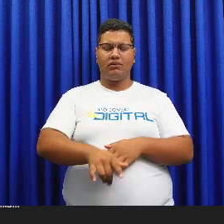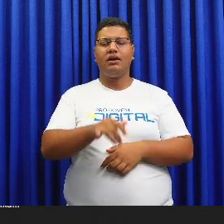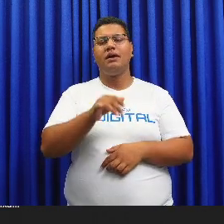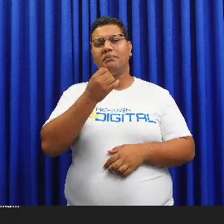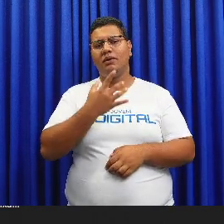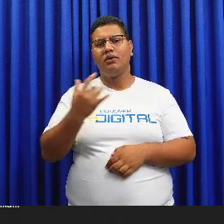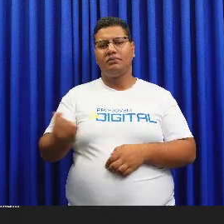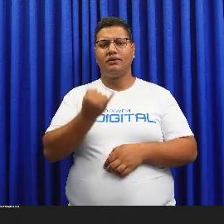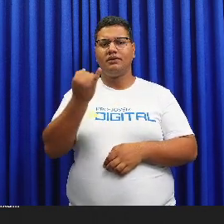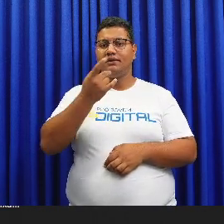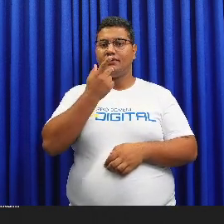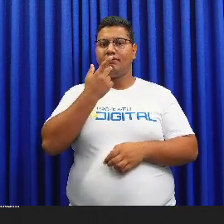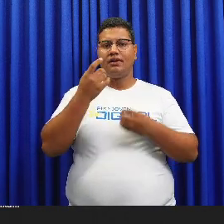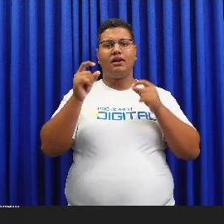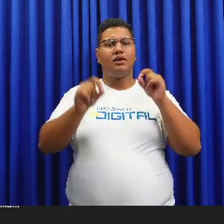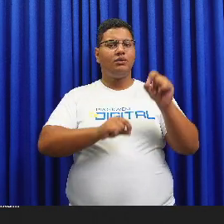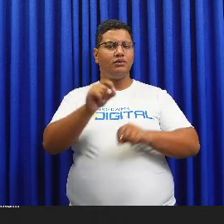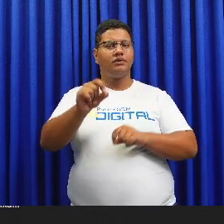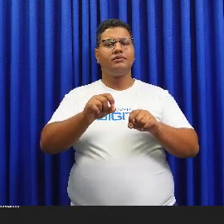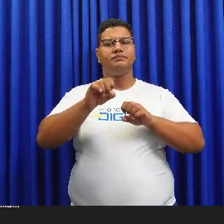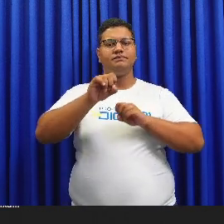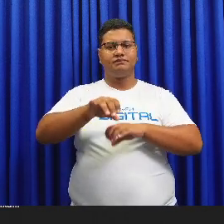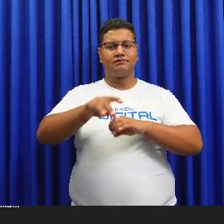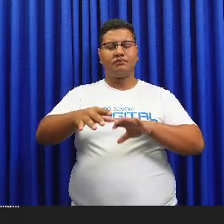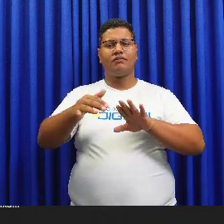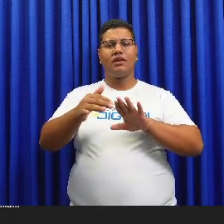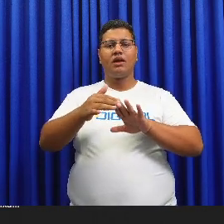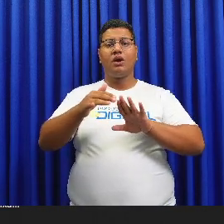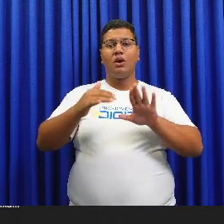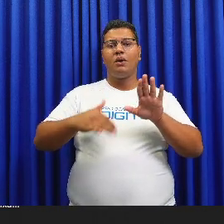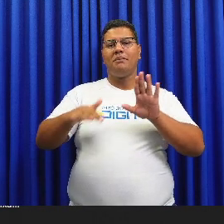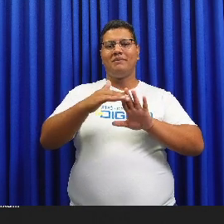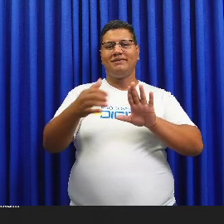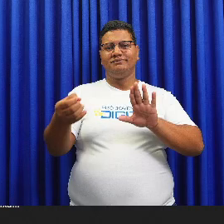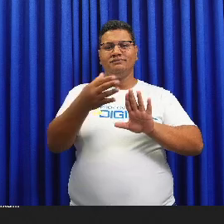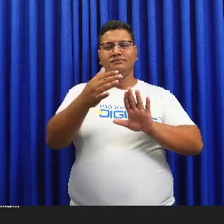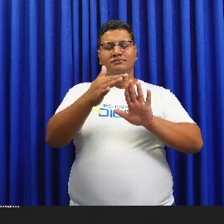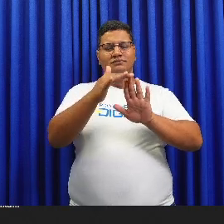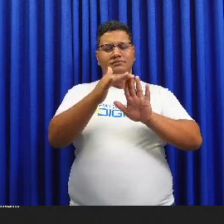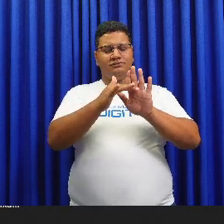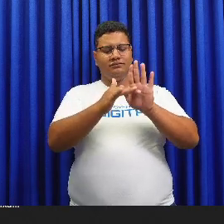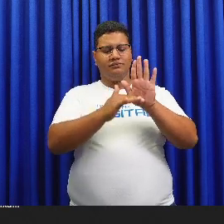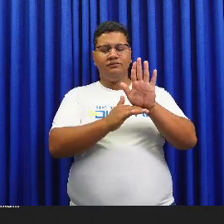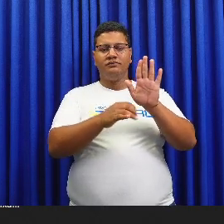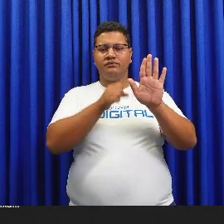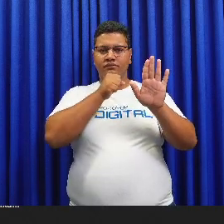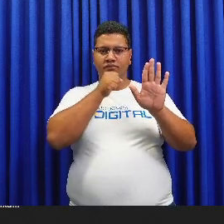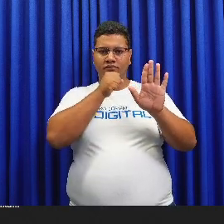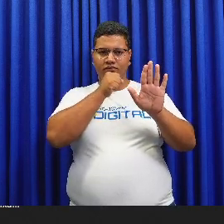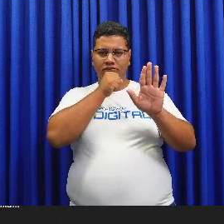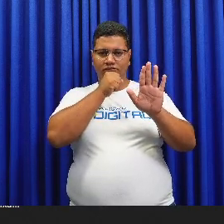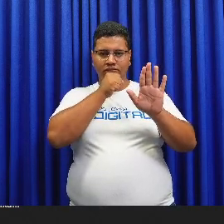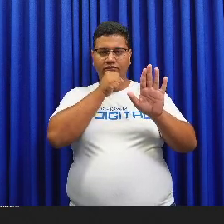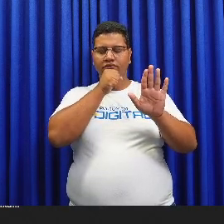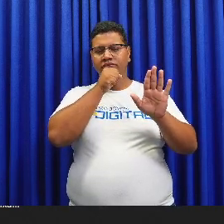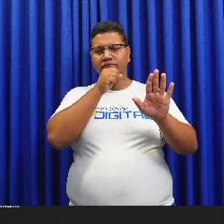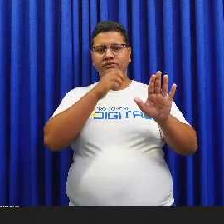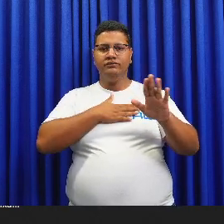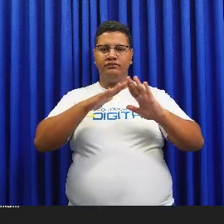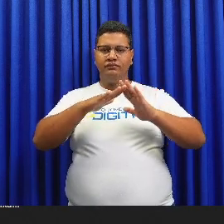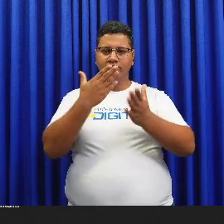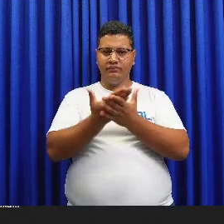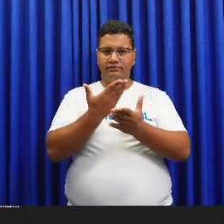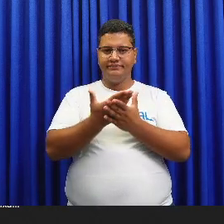né? Aí, aqui, mais uma vez, do mais atual para o mais antigo. Ou seja, nome da escola. Aqui eu me formei